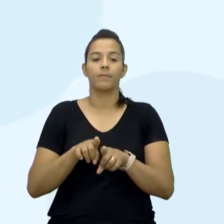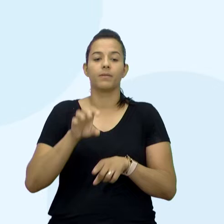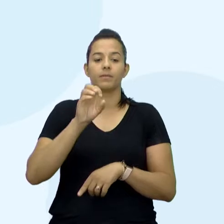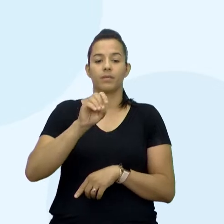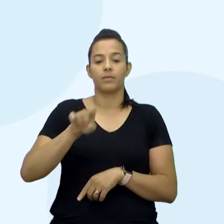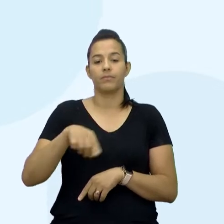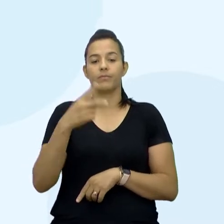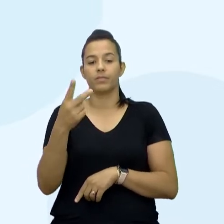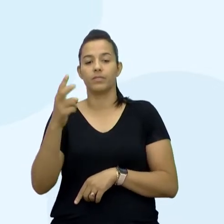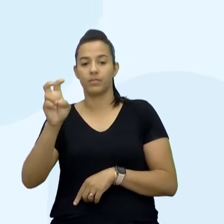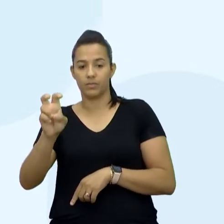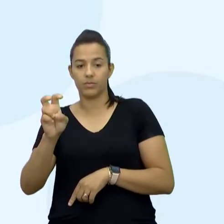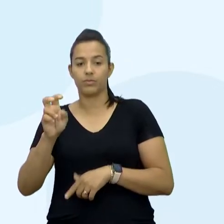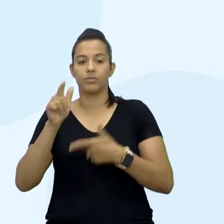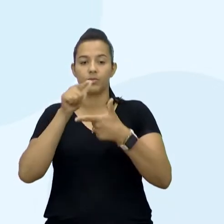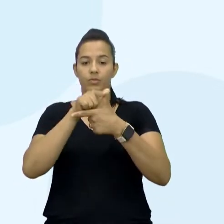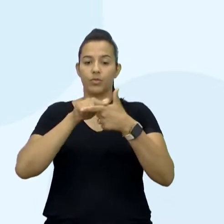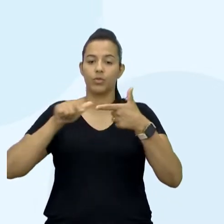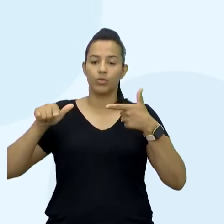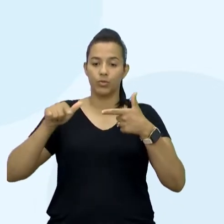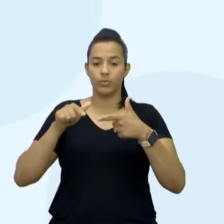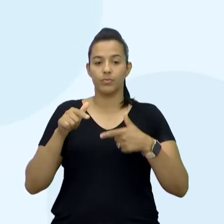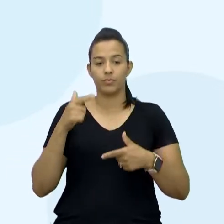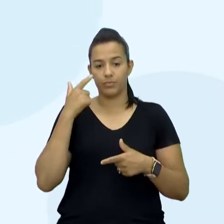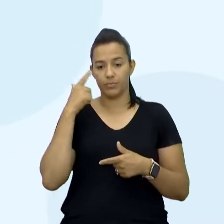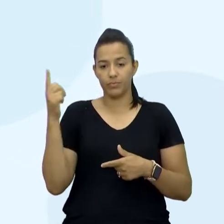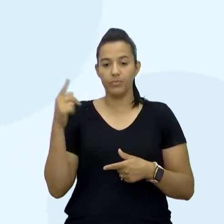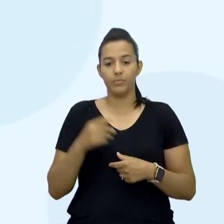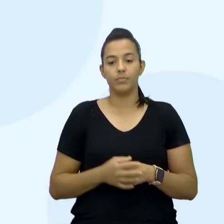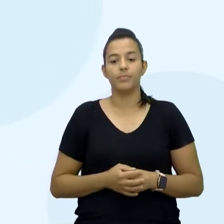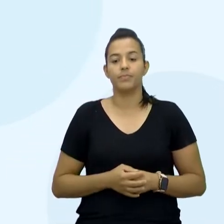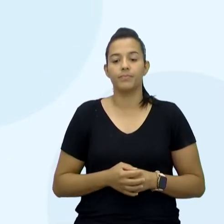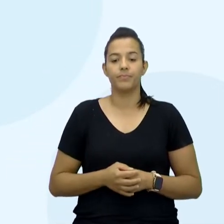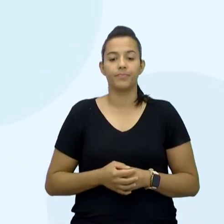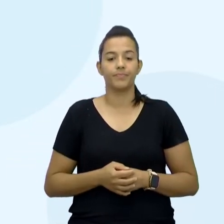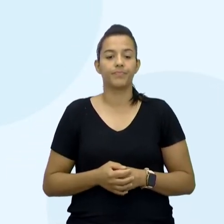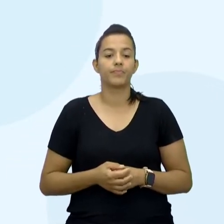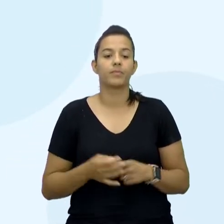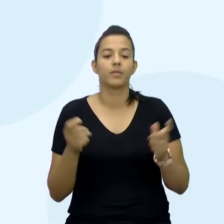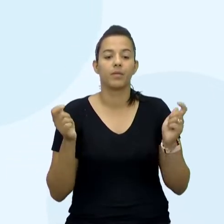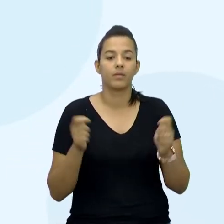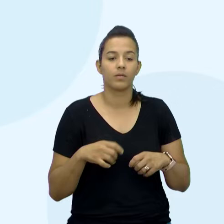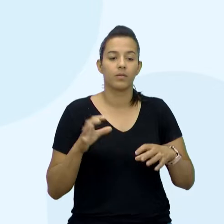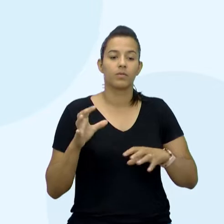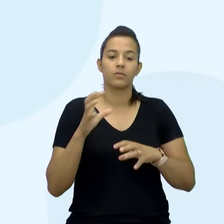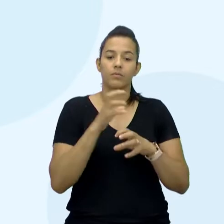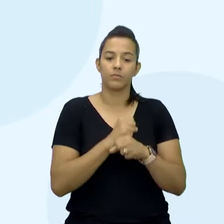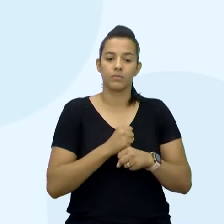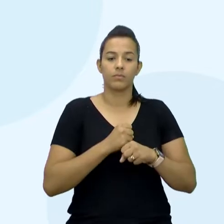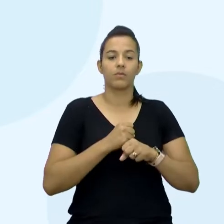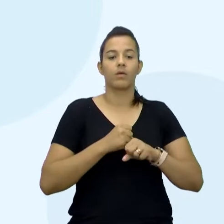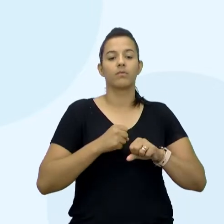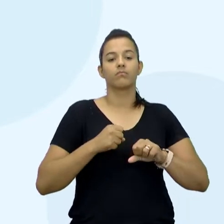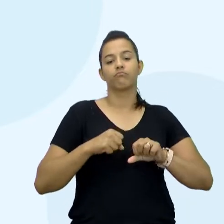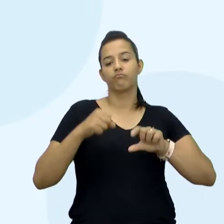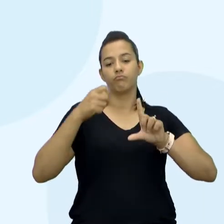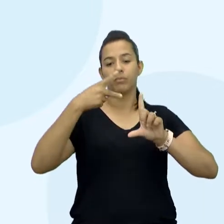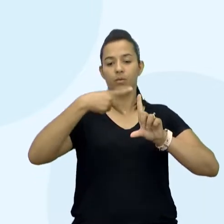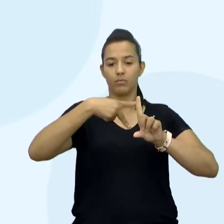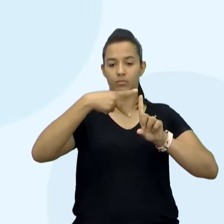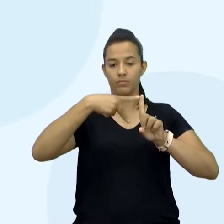0,25, dividido por, né, aqui tem raiz ainda, por π ao quadrado. Π ao quadrado com raiz quadrada, você sai da raiz, tá aqui,